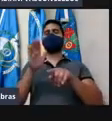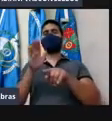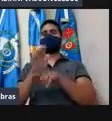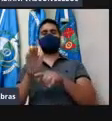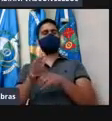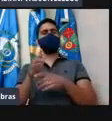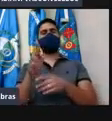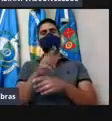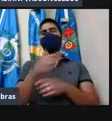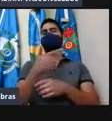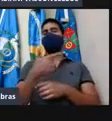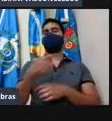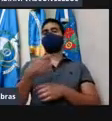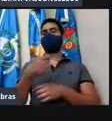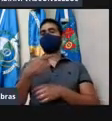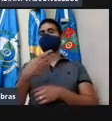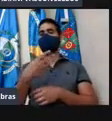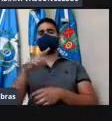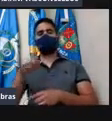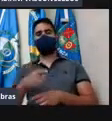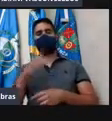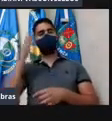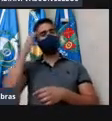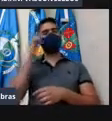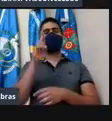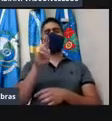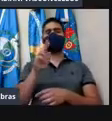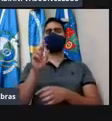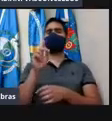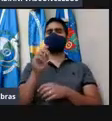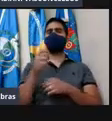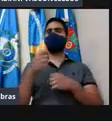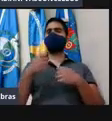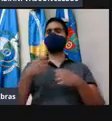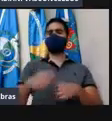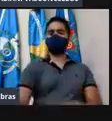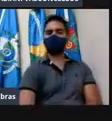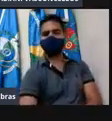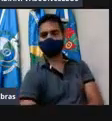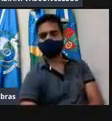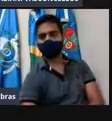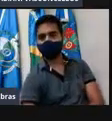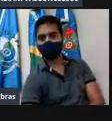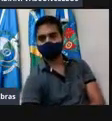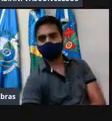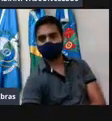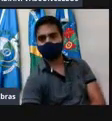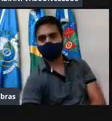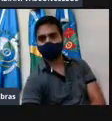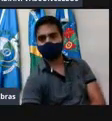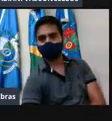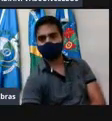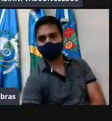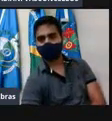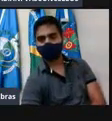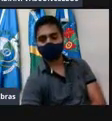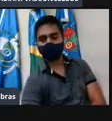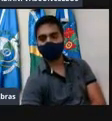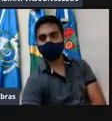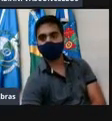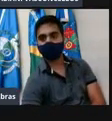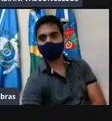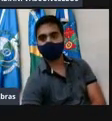Gastar 214 mil com apoio, achei que o dinheiro era muito melhor empregado em outra coisa. Mas a barreira sanitária